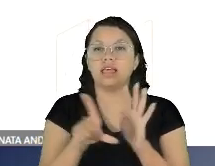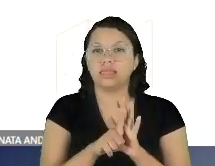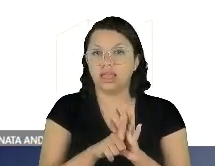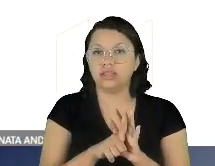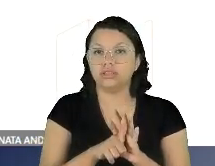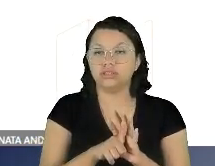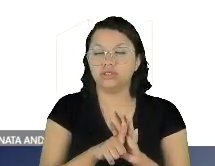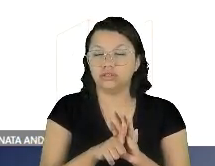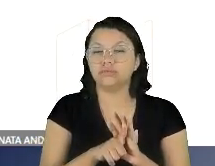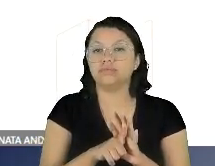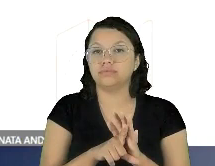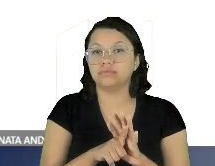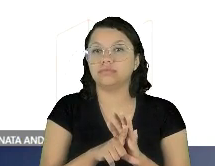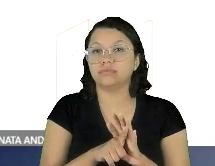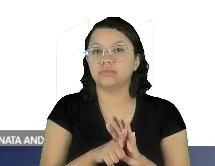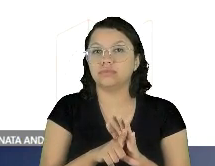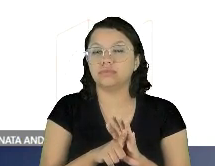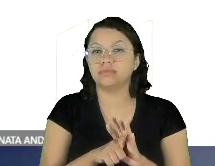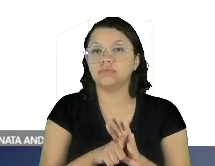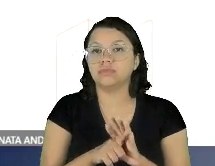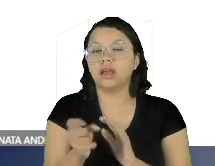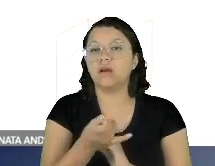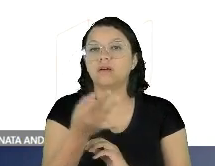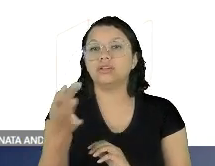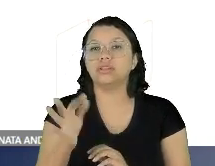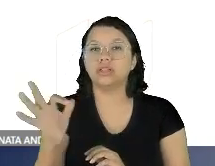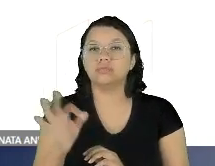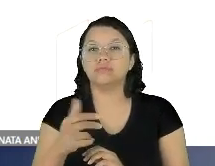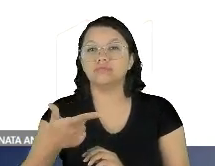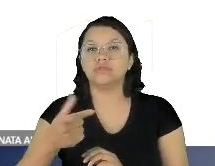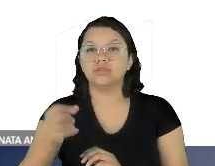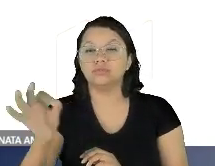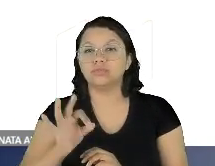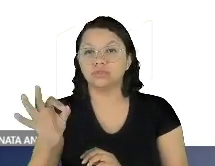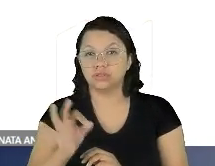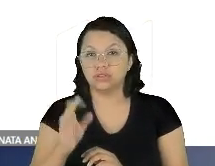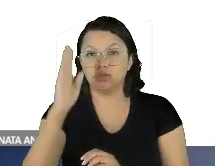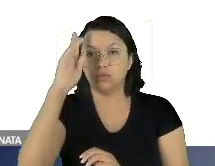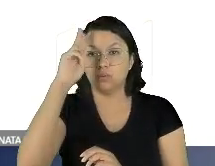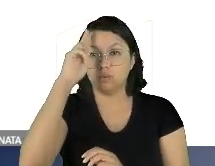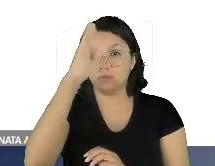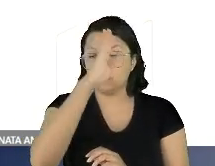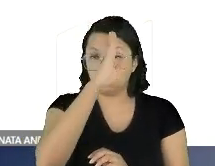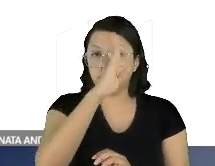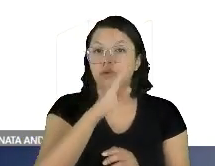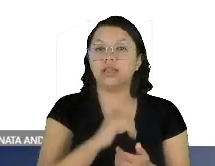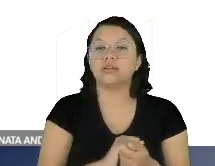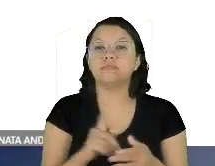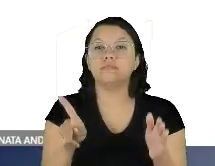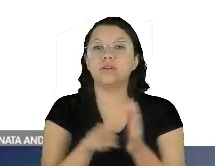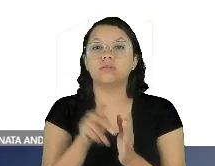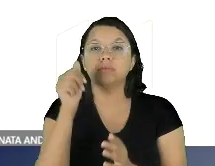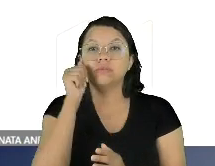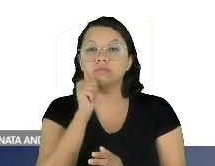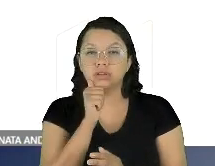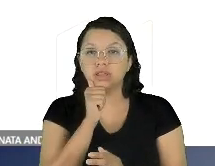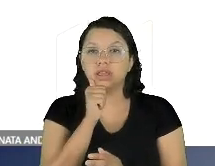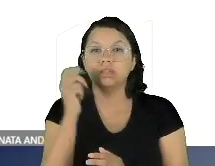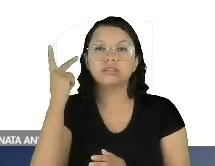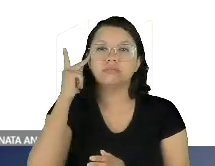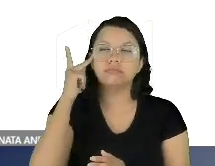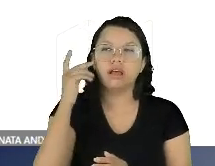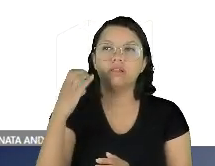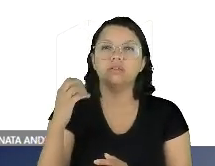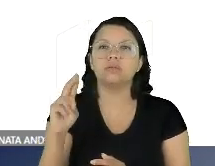de 20% das vagas de motoristas de aplicativo Uber às mulheres motoristas. São Paulo e Curitiba não tiveram